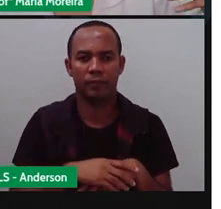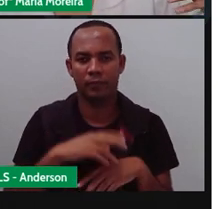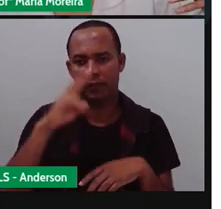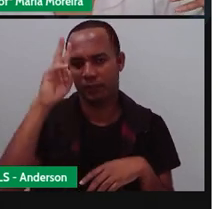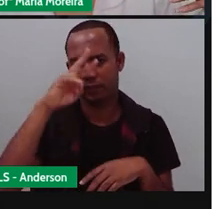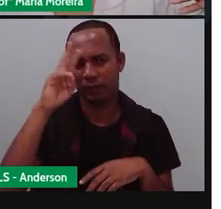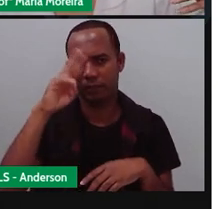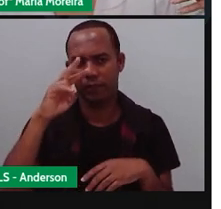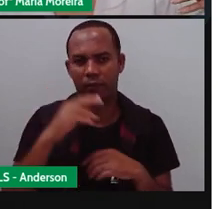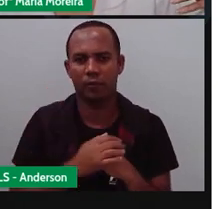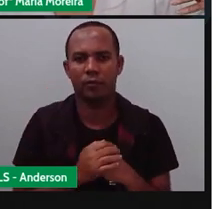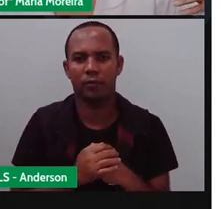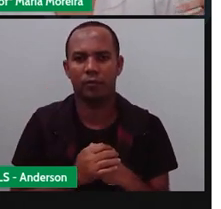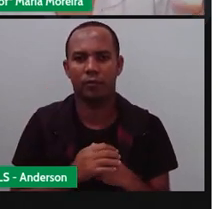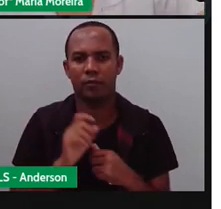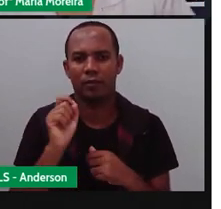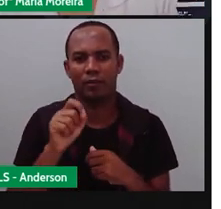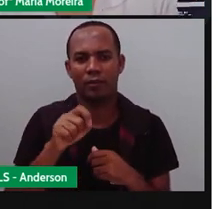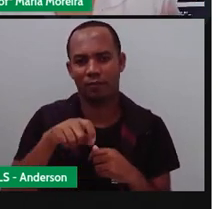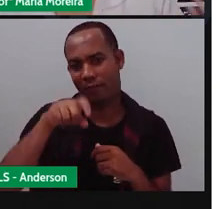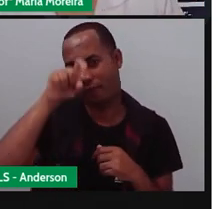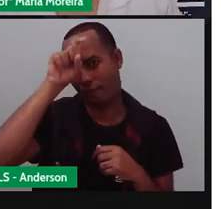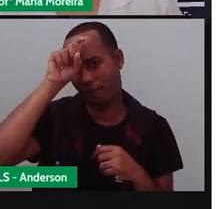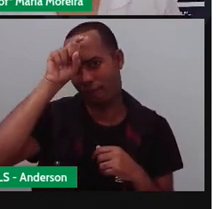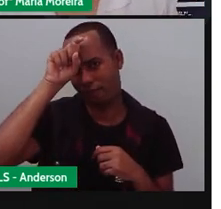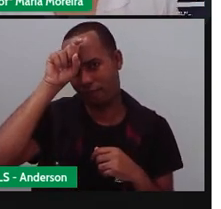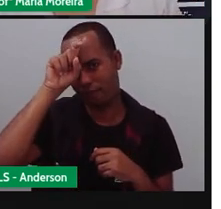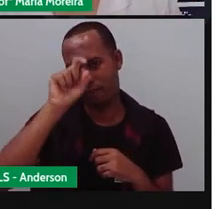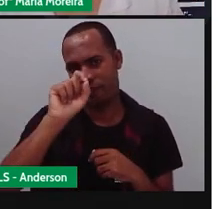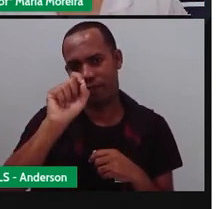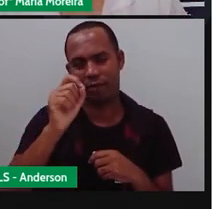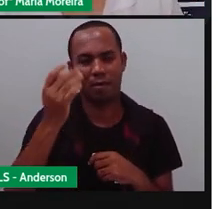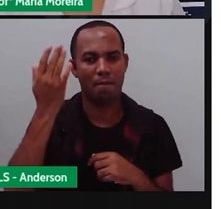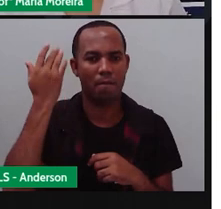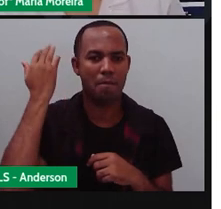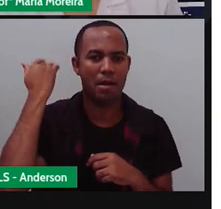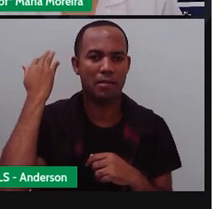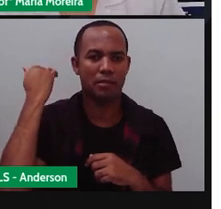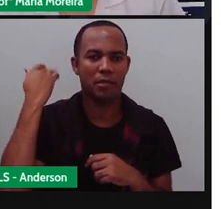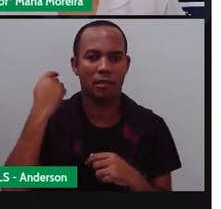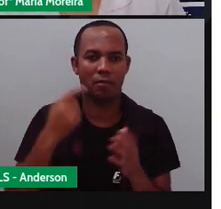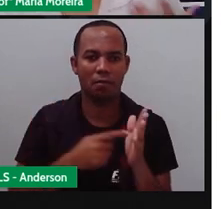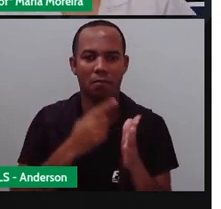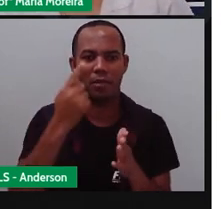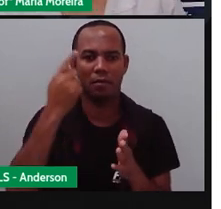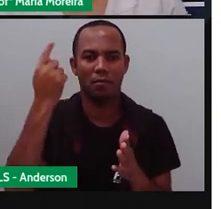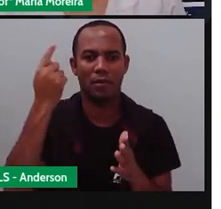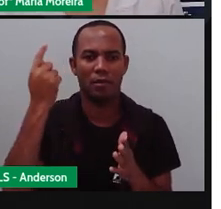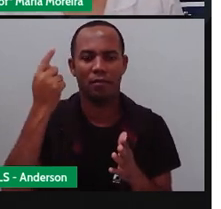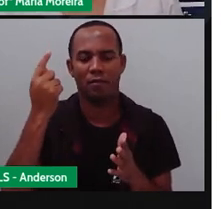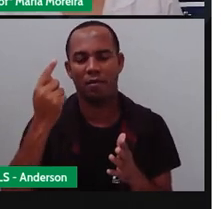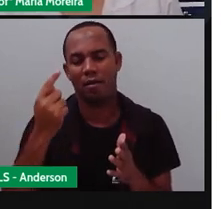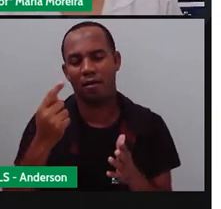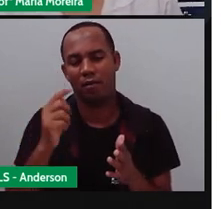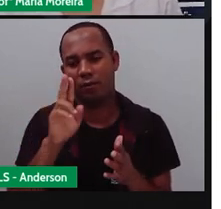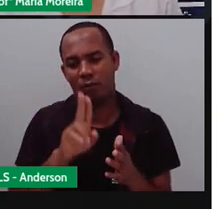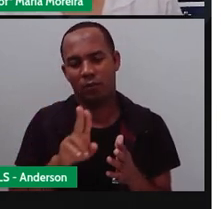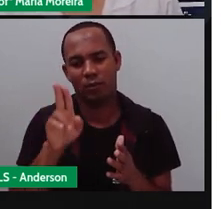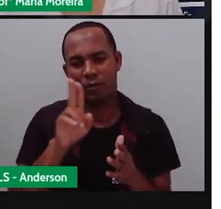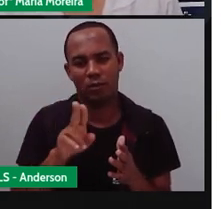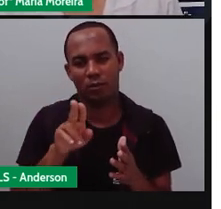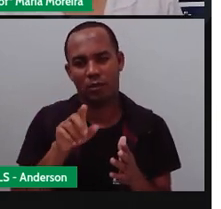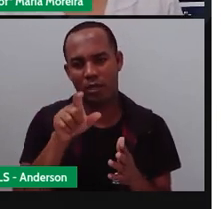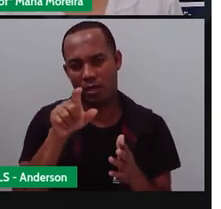Anderson e quem Gosta bastante dos egípcios Lembrando que isso aí também foi o quê muito muito utilizado e